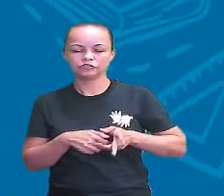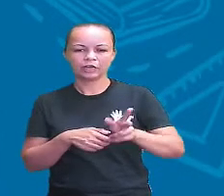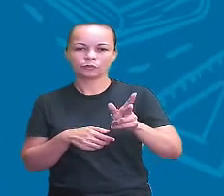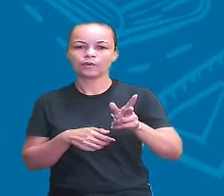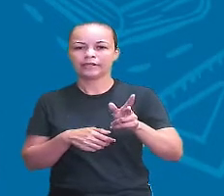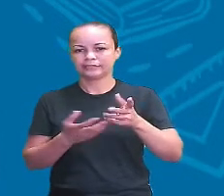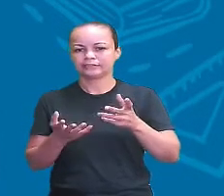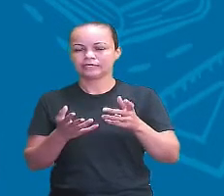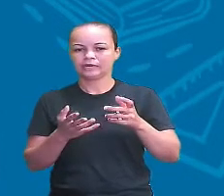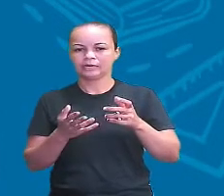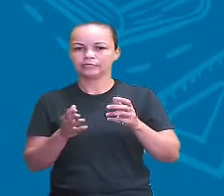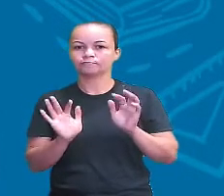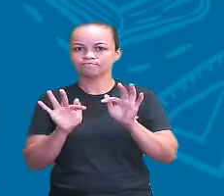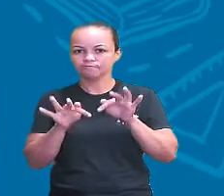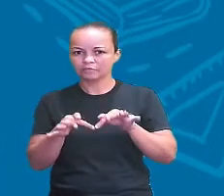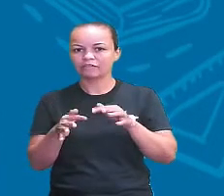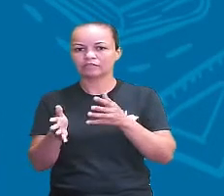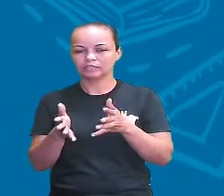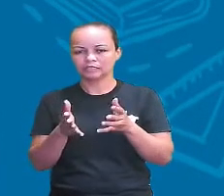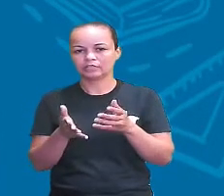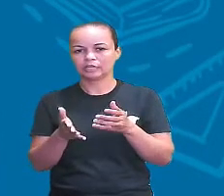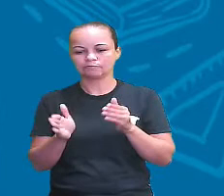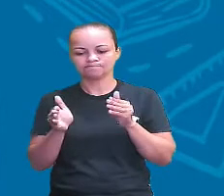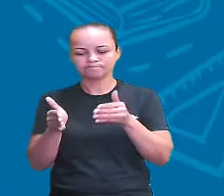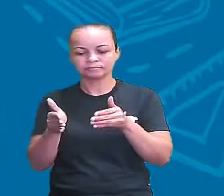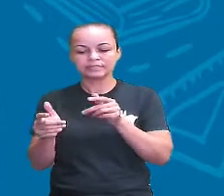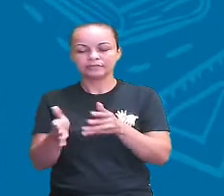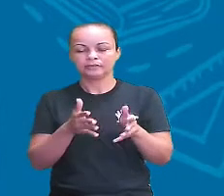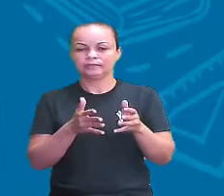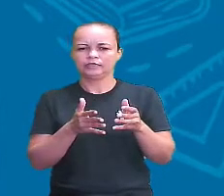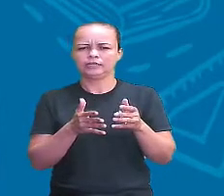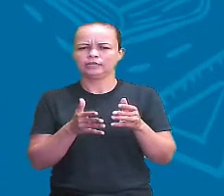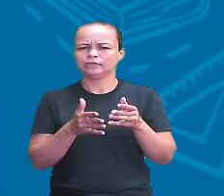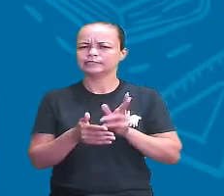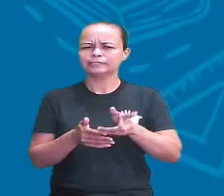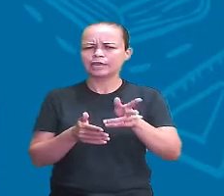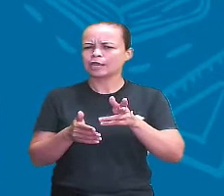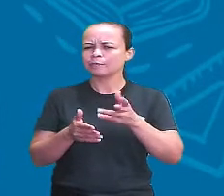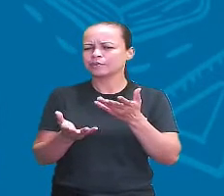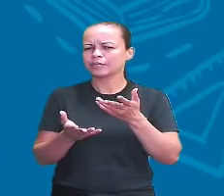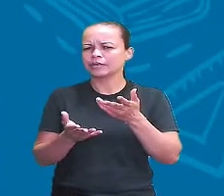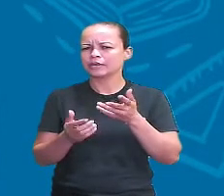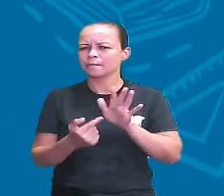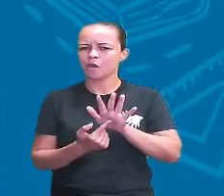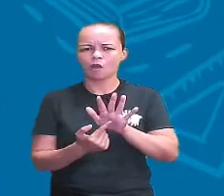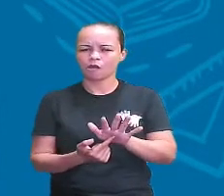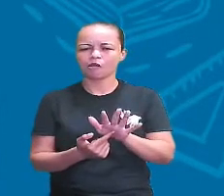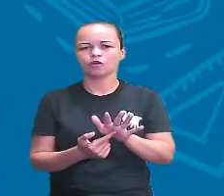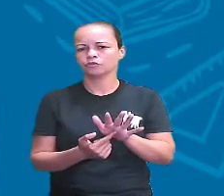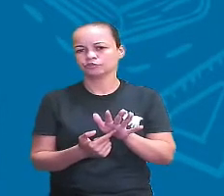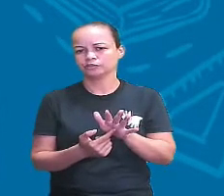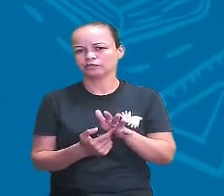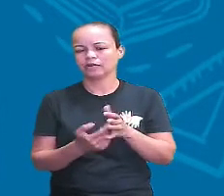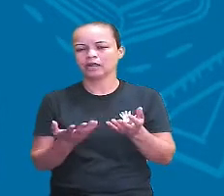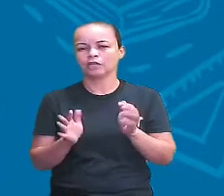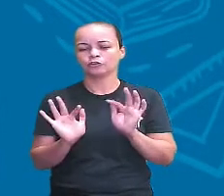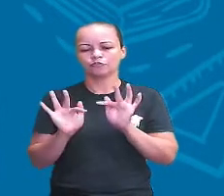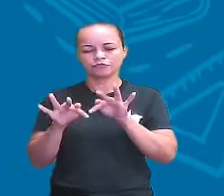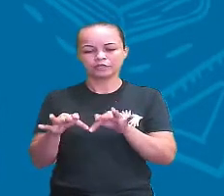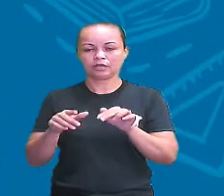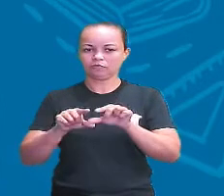advérbios de frequência definida. E eles costumam, gente, aparecer sempre, ou na maioria das vezes, no final da